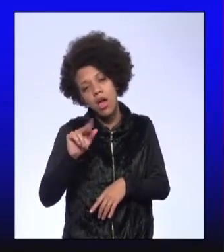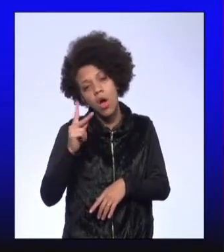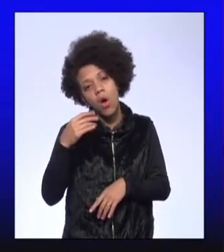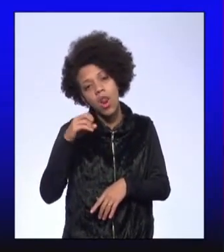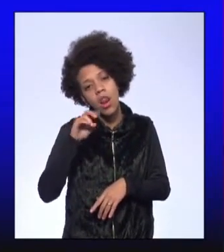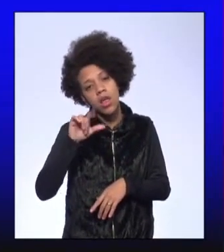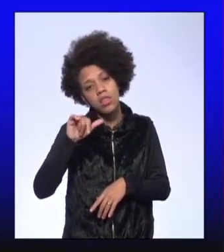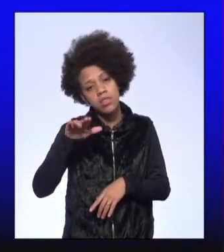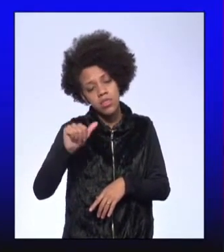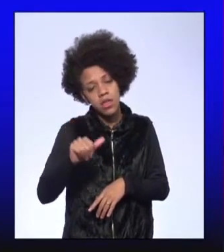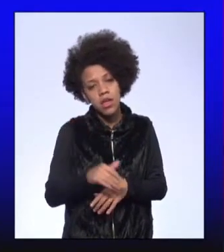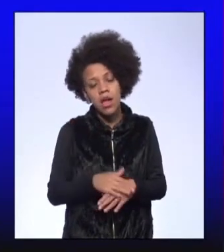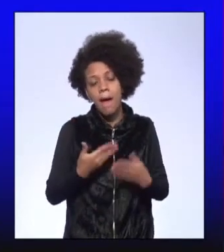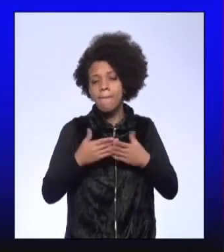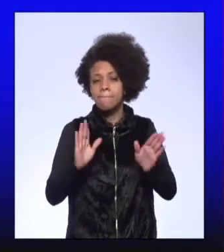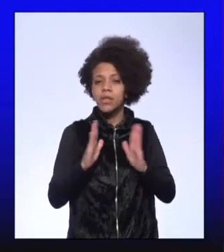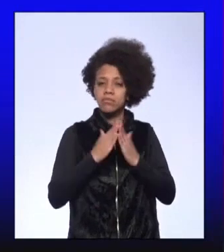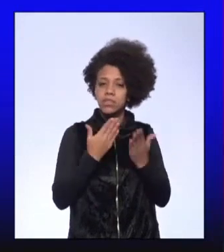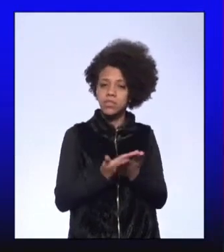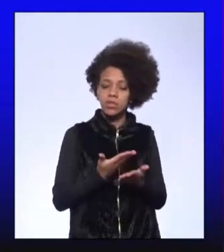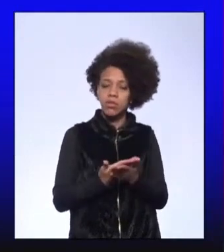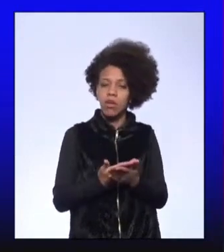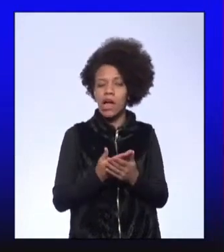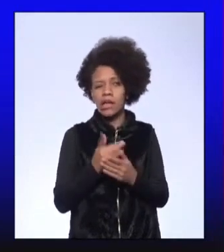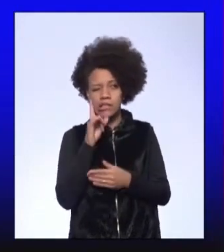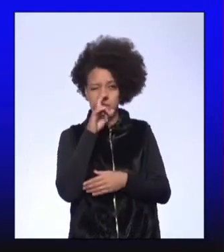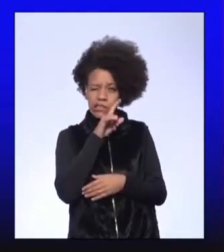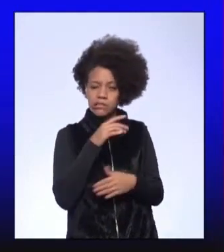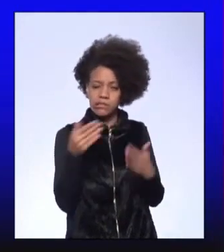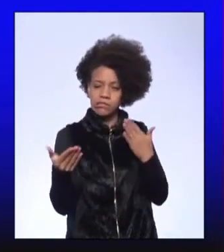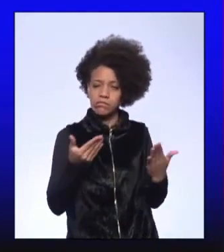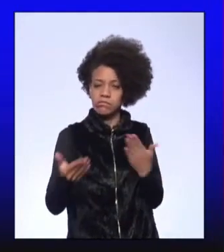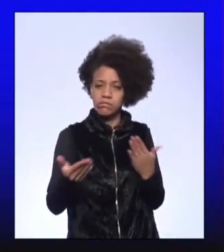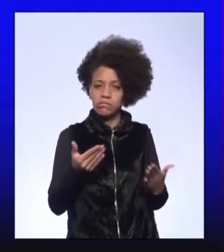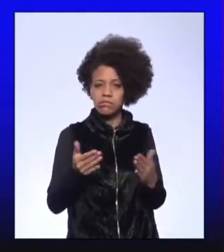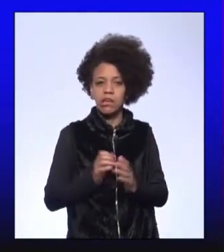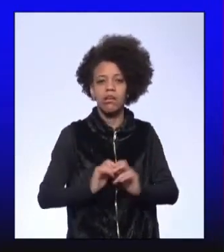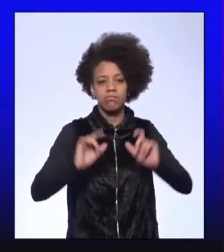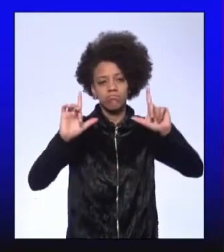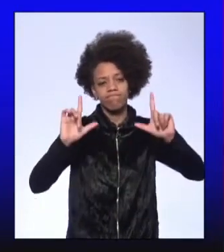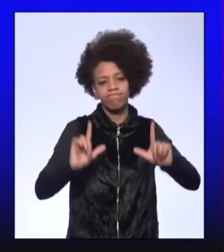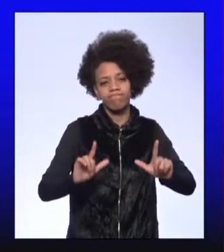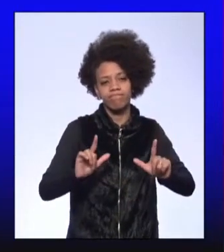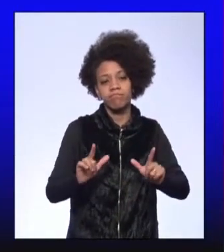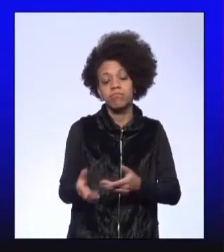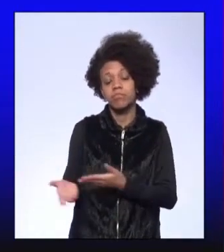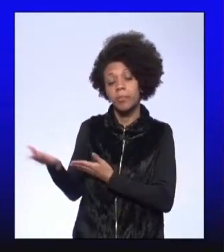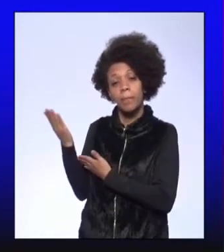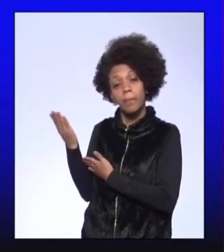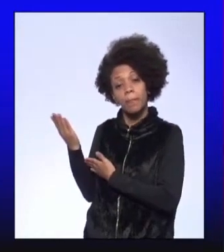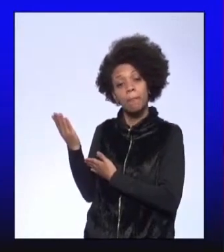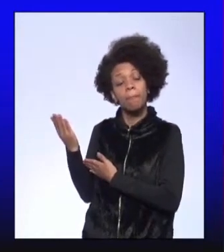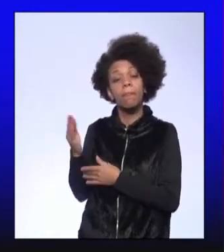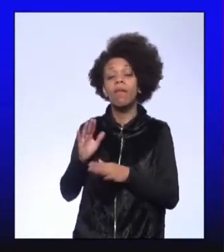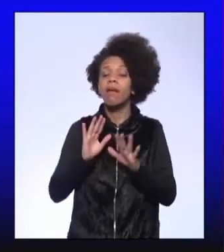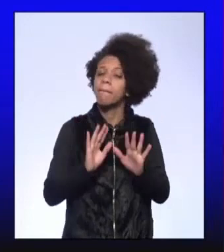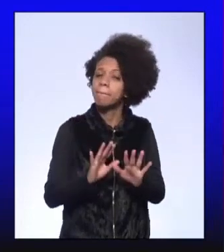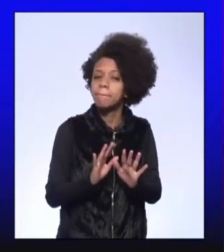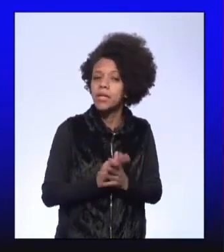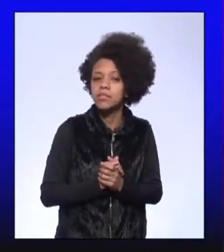após a reabertura das escolas. É um pouco complicado esse painel aqui à esquerda de vocês, mas, vamos